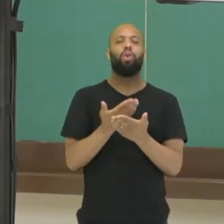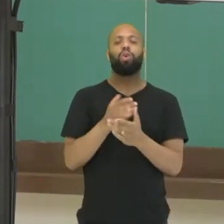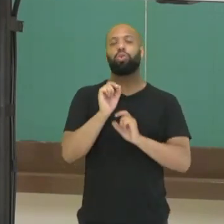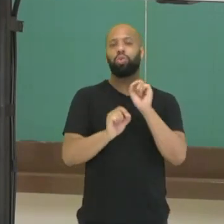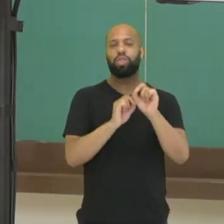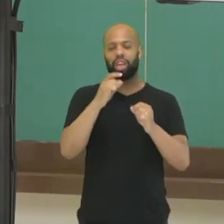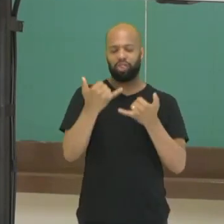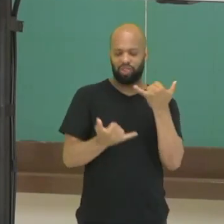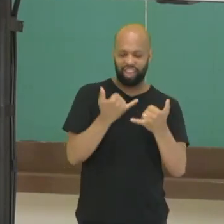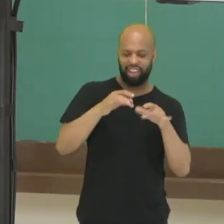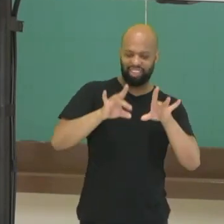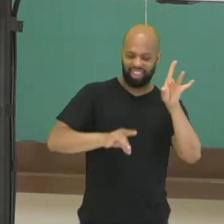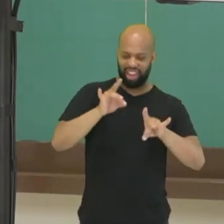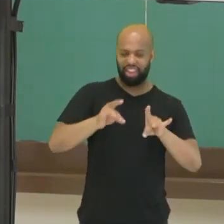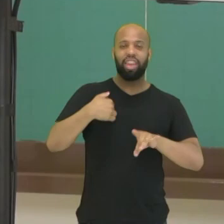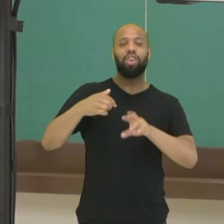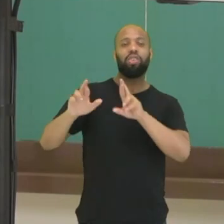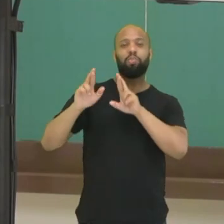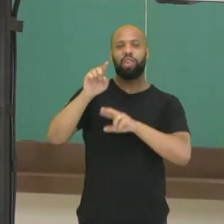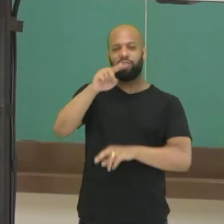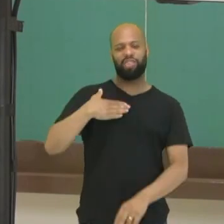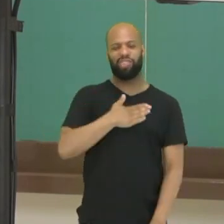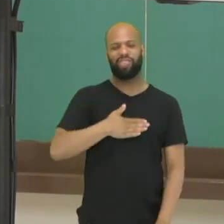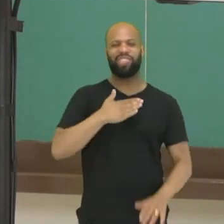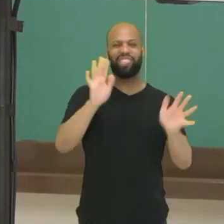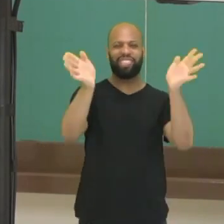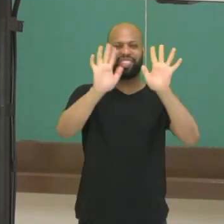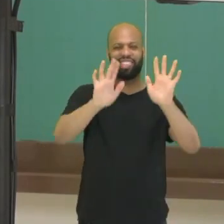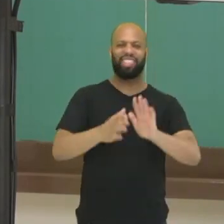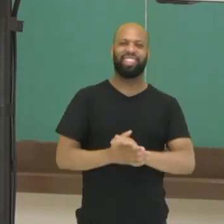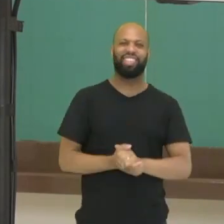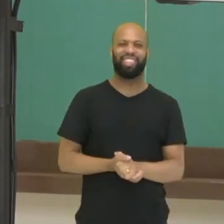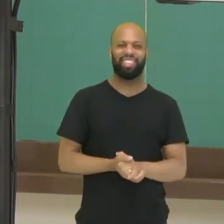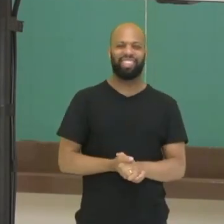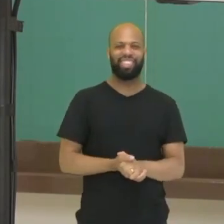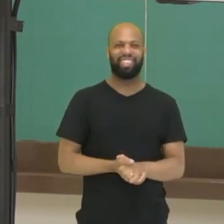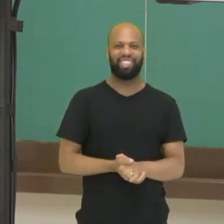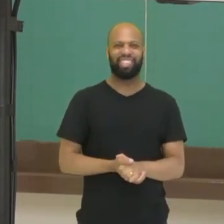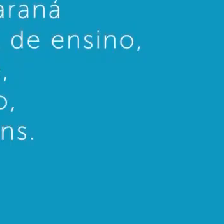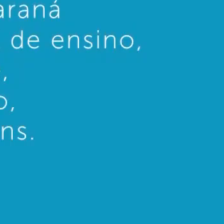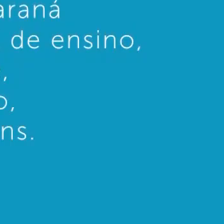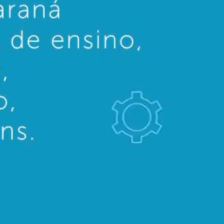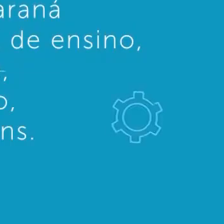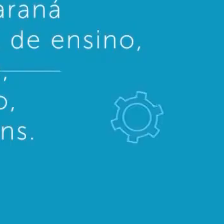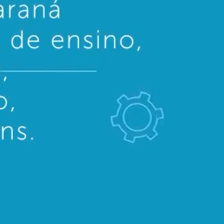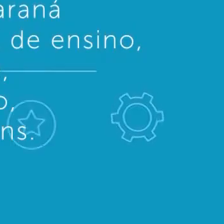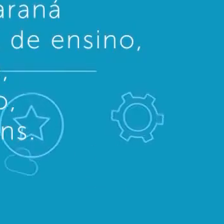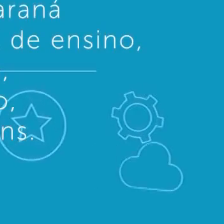falamos sobre jogos teatrais. Espero que vocês tenham gostado. Até breve!